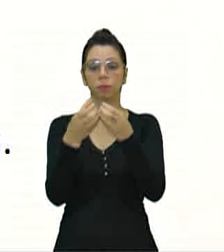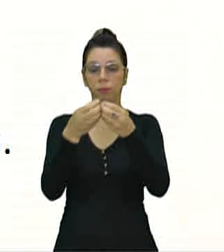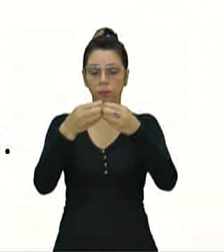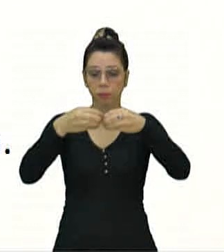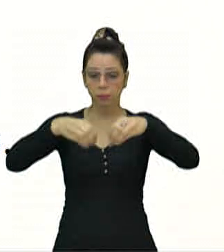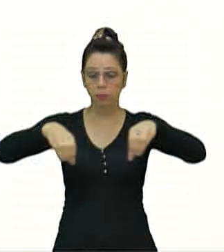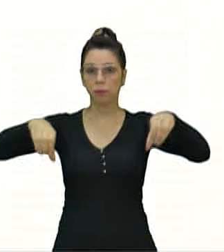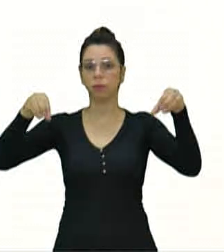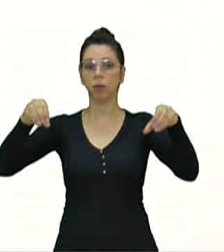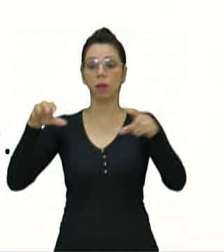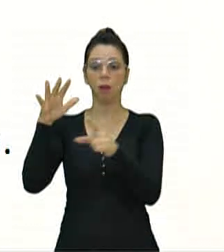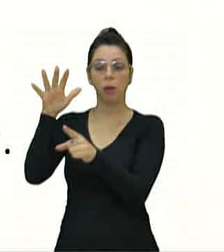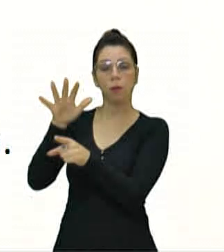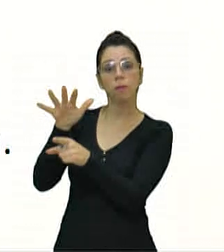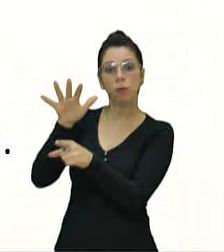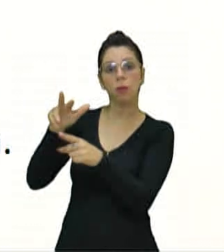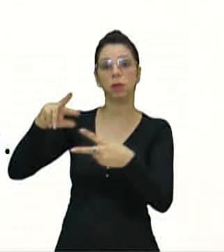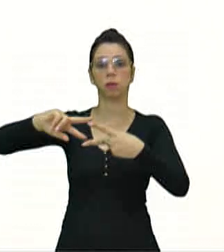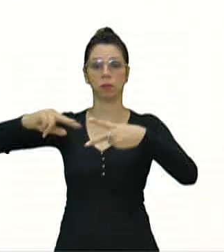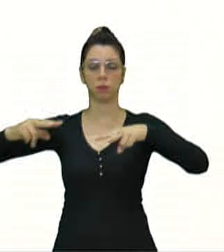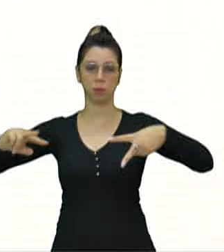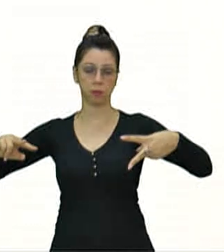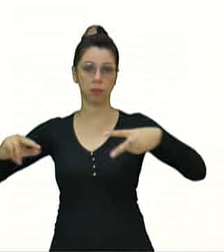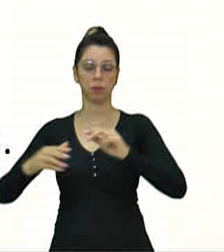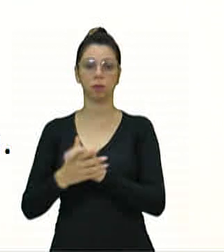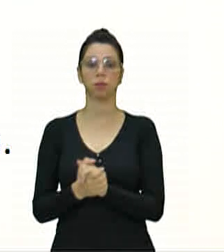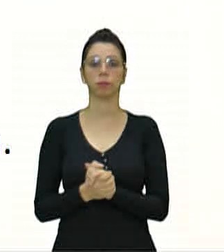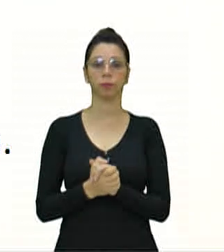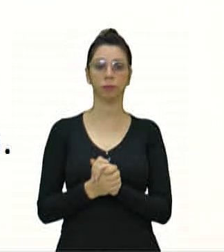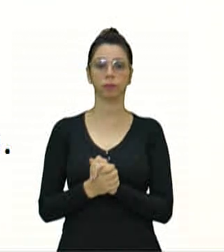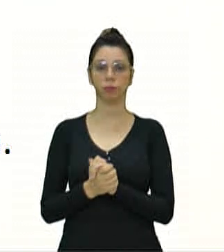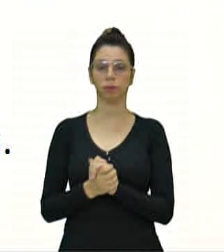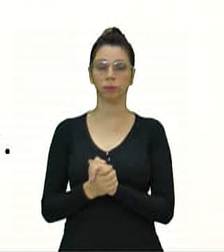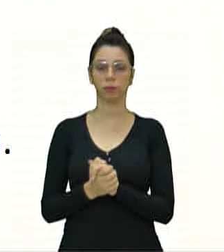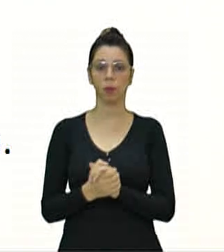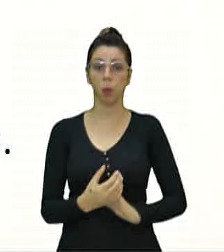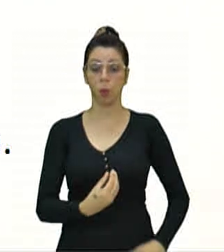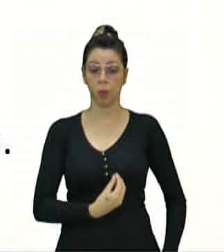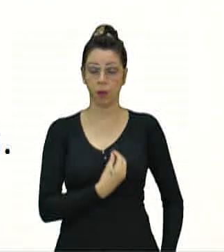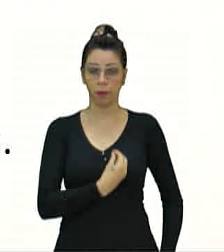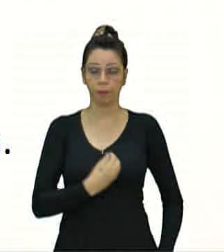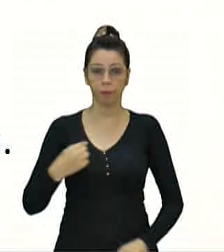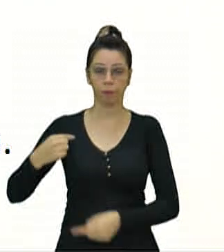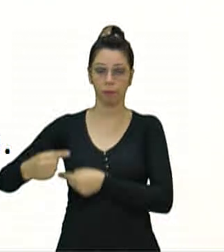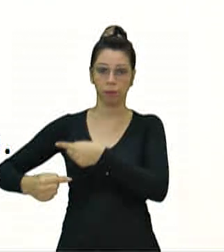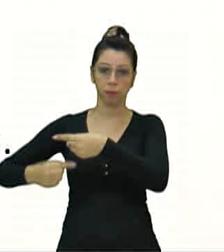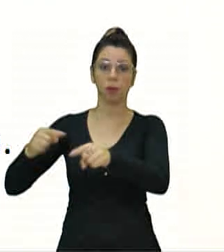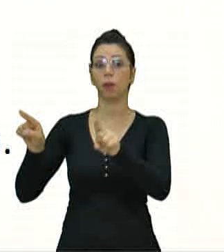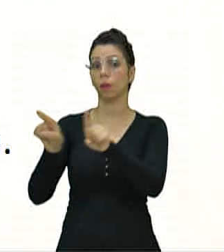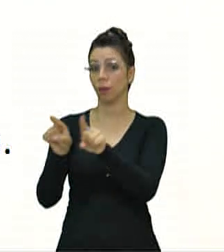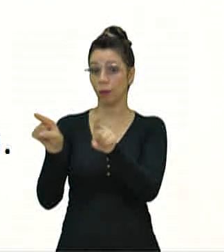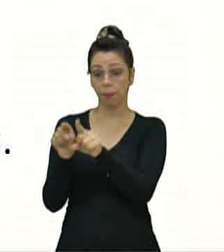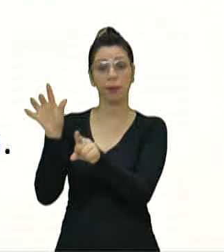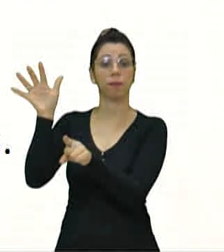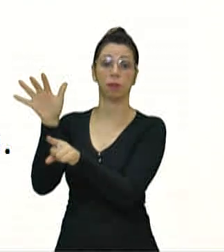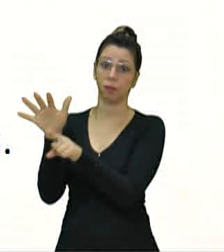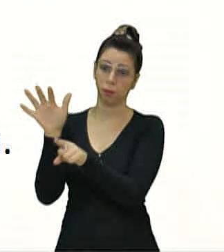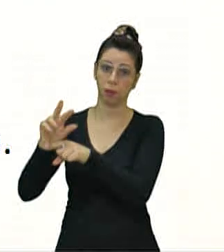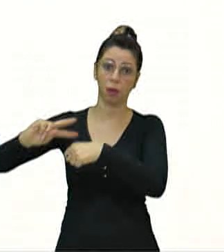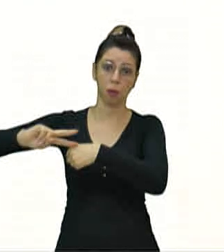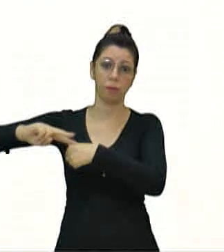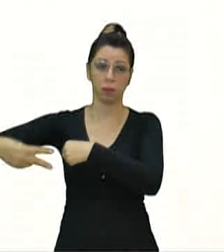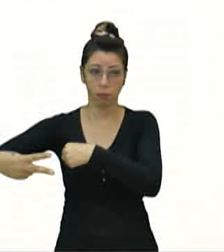uma mutação no seu material genético, os organismos serão originados por ele e também terão essa mutação. Ou seja, o indivíduo